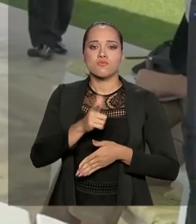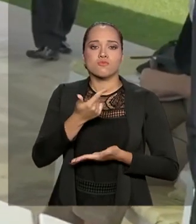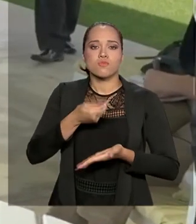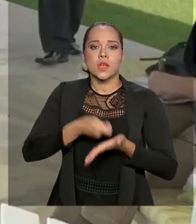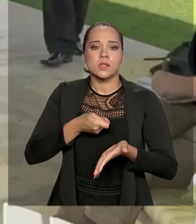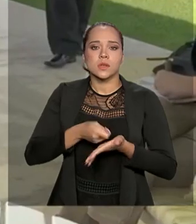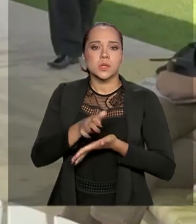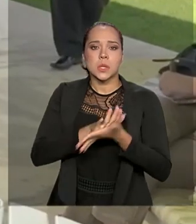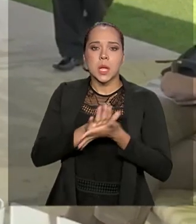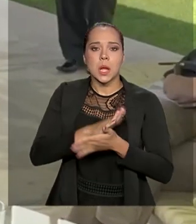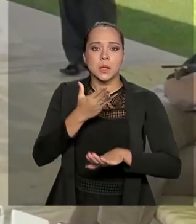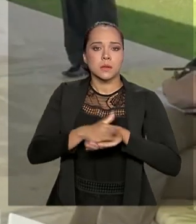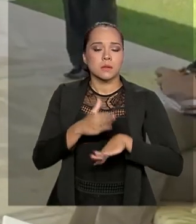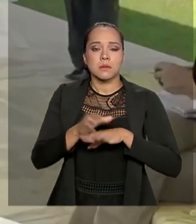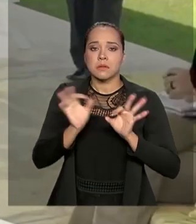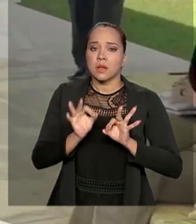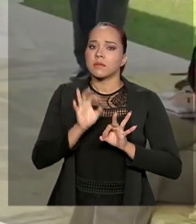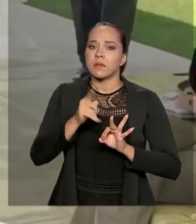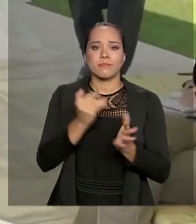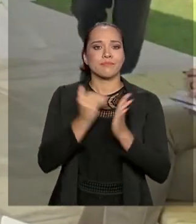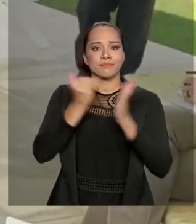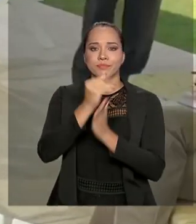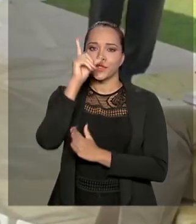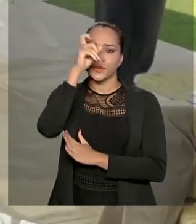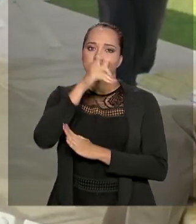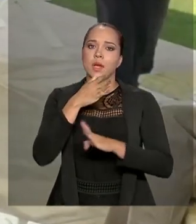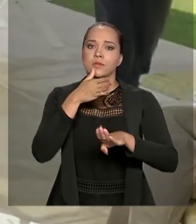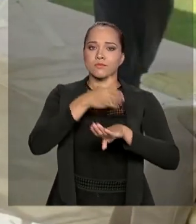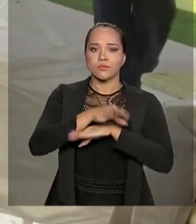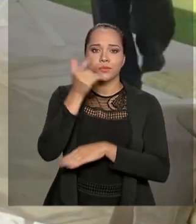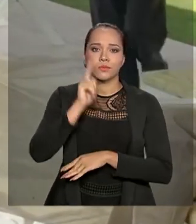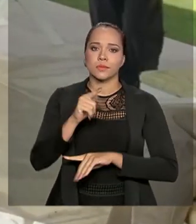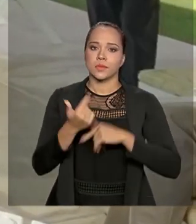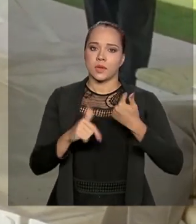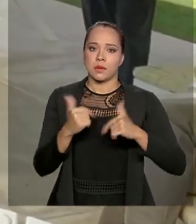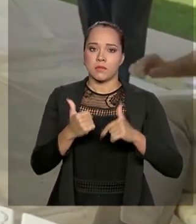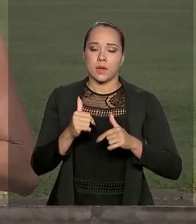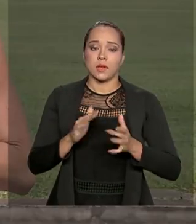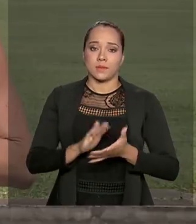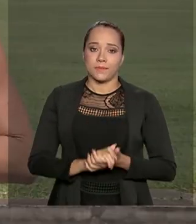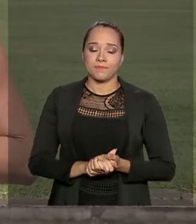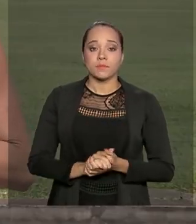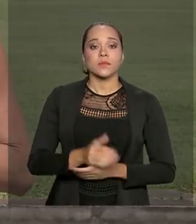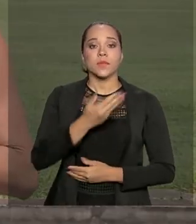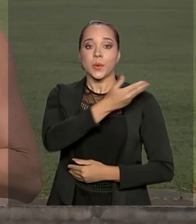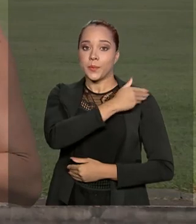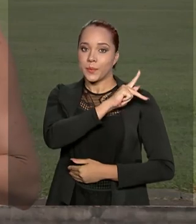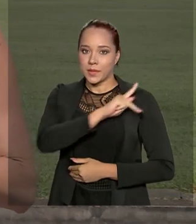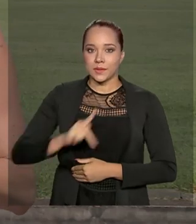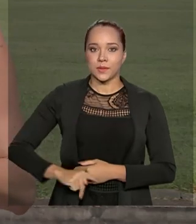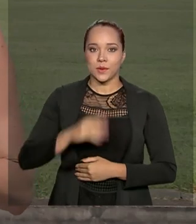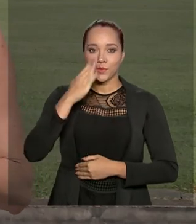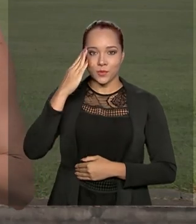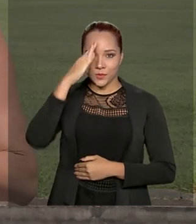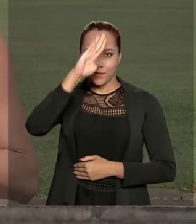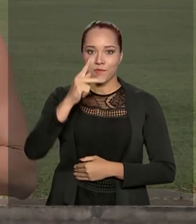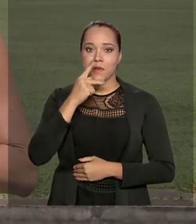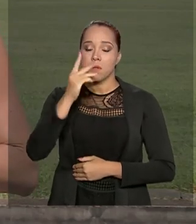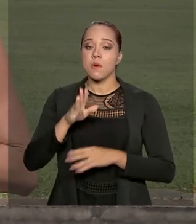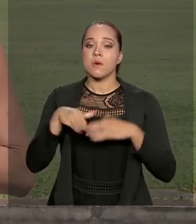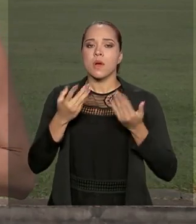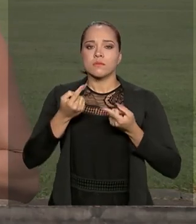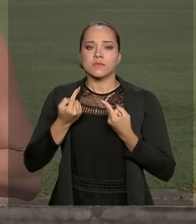muito preparo. Ele tem mais dificuldade para ir no mercado de trabalho, enorme dificuldade. O presidente Bolsonaro falou ainda sobre os